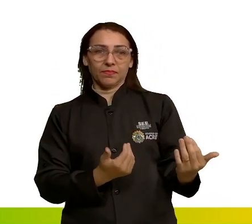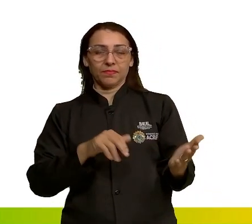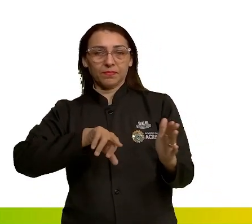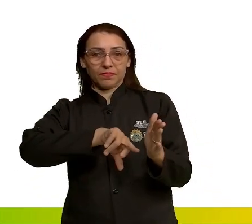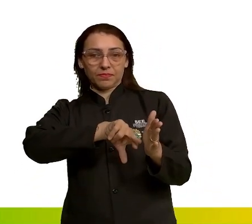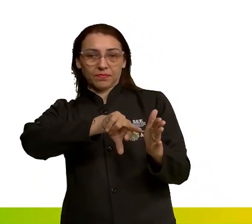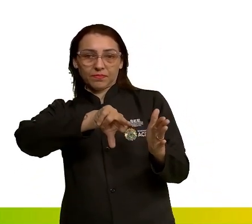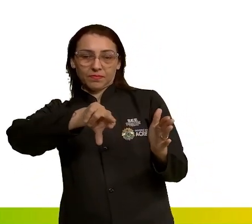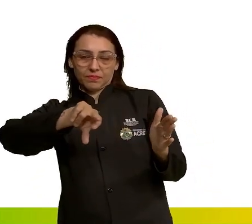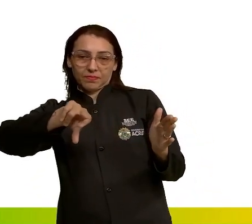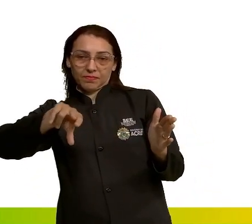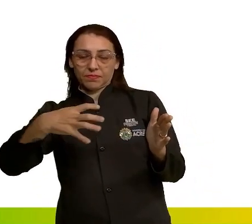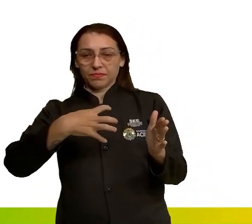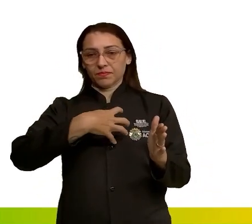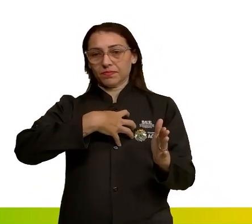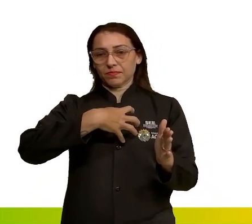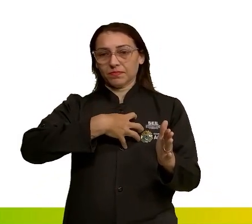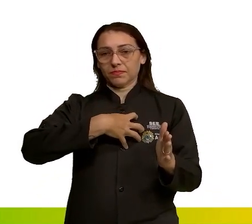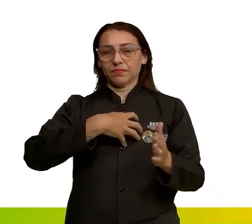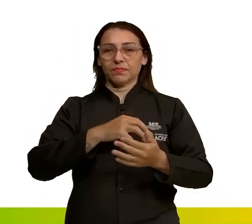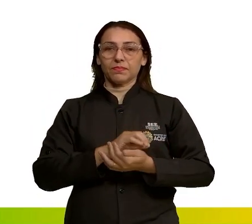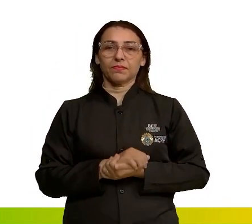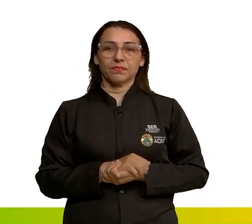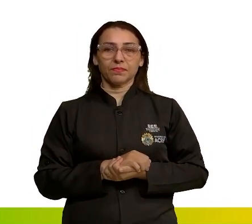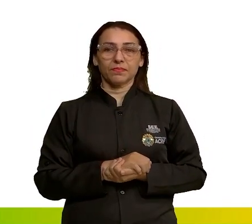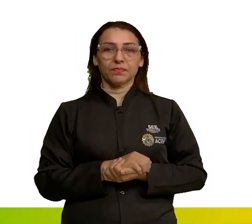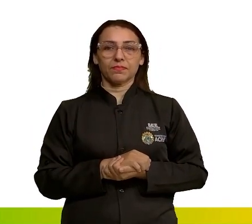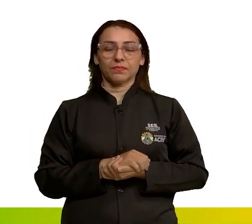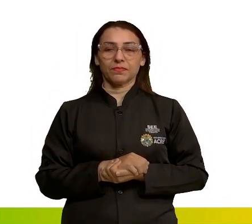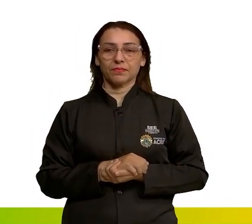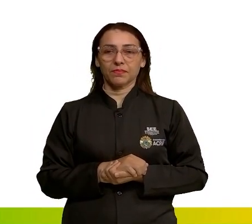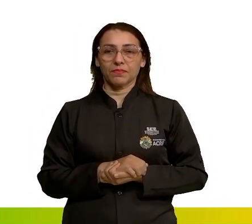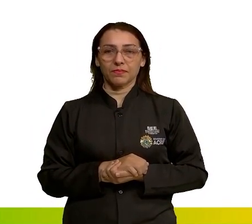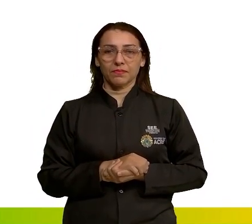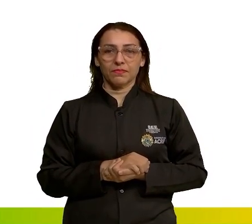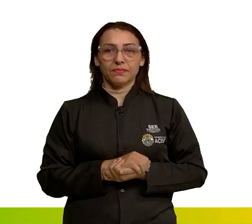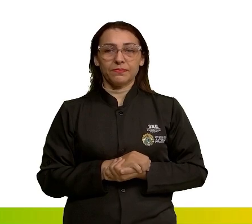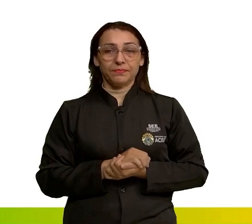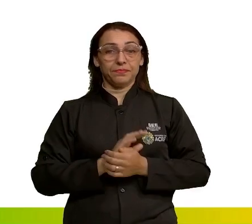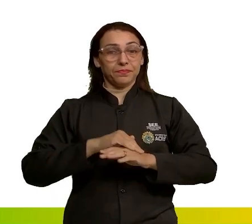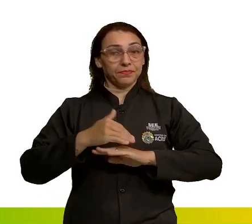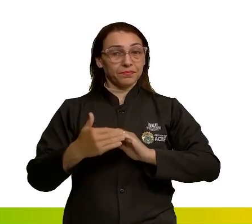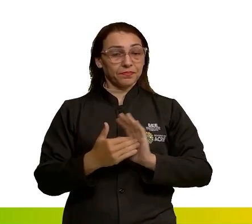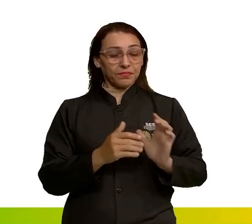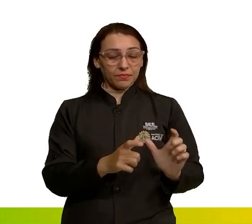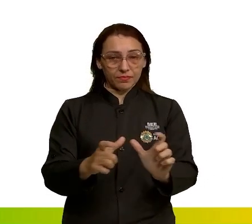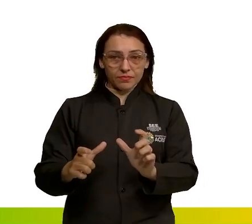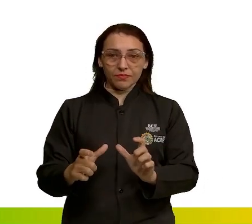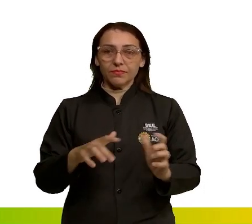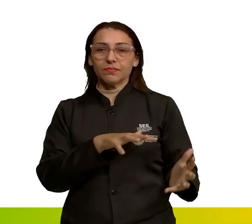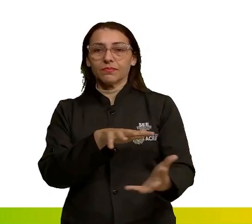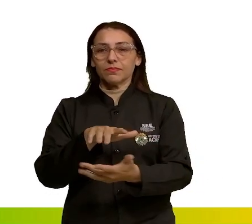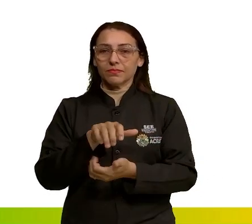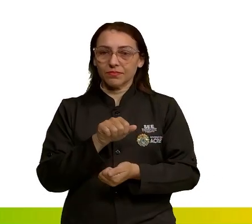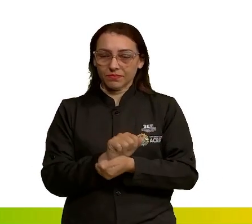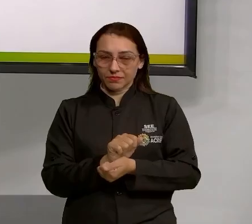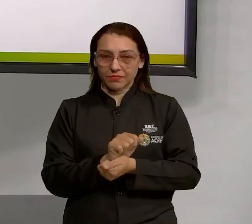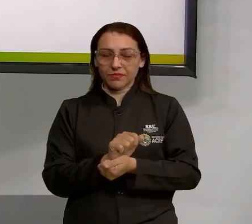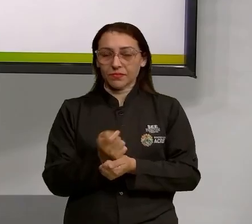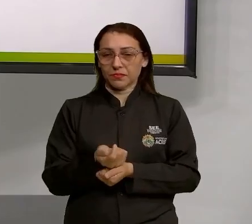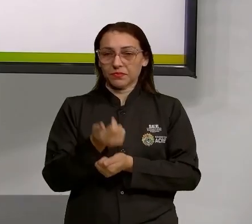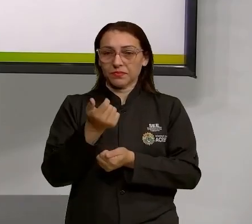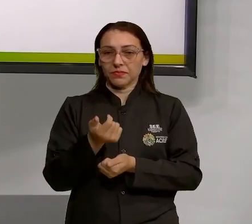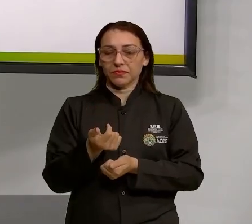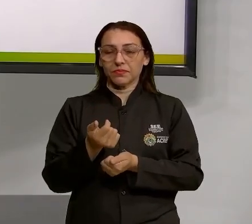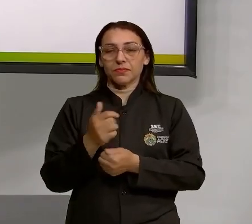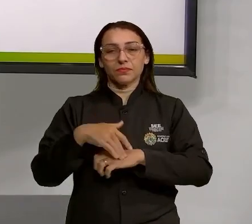o desenvolvimento dos jovens de diversas maneiras e em todos os lugares do mundo, ou pelo menos em quase todos